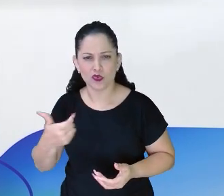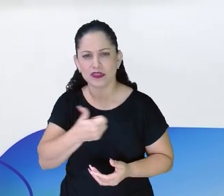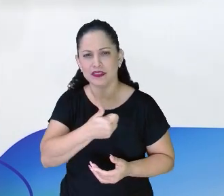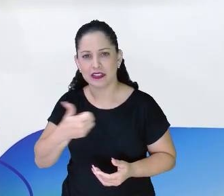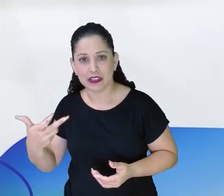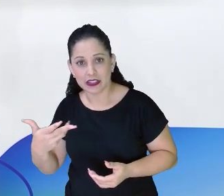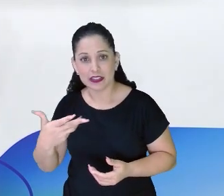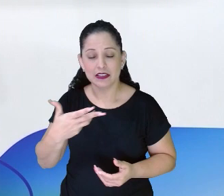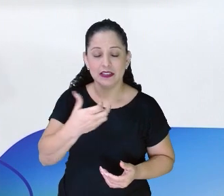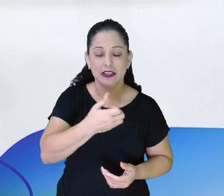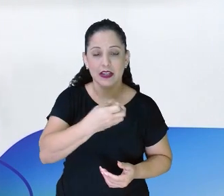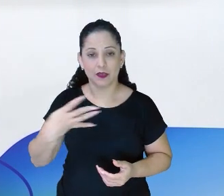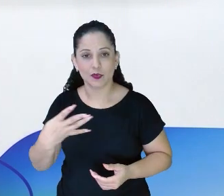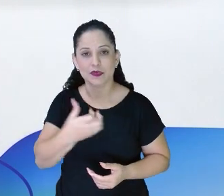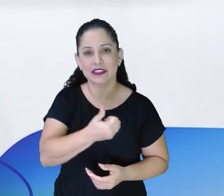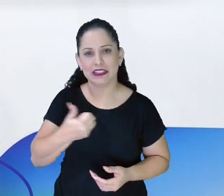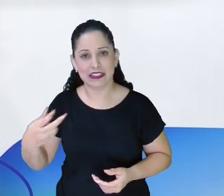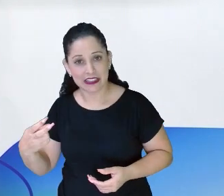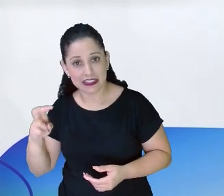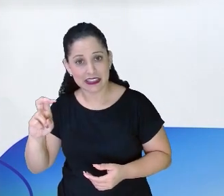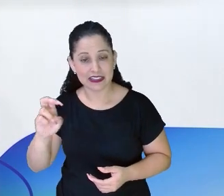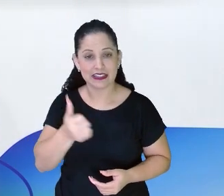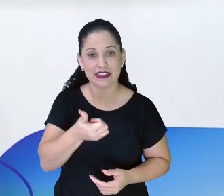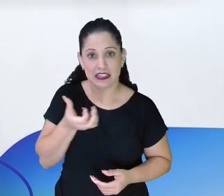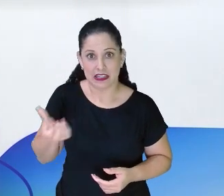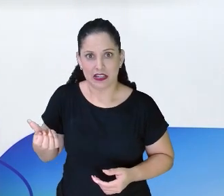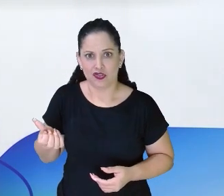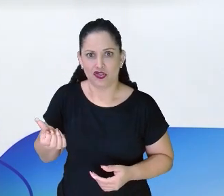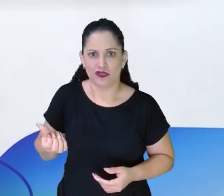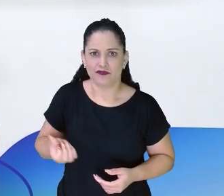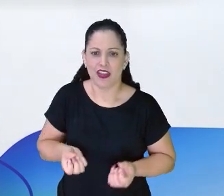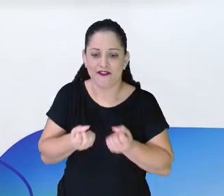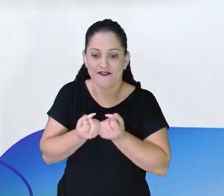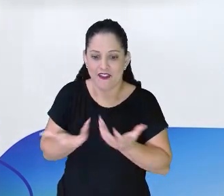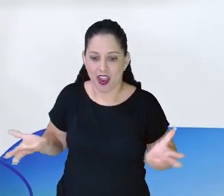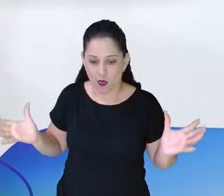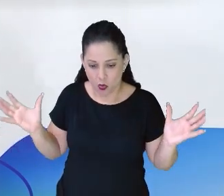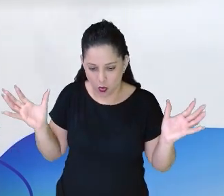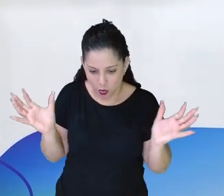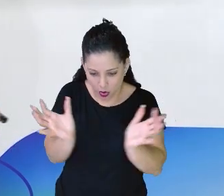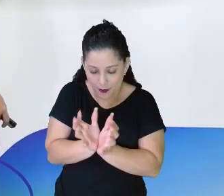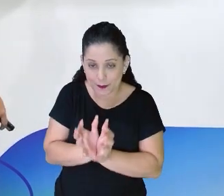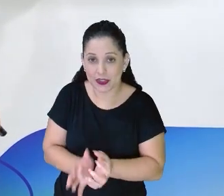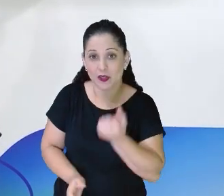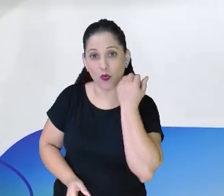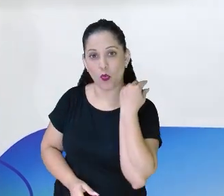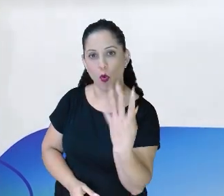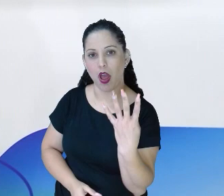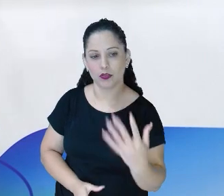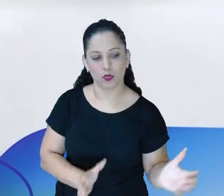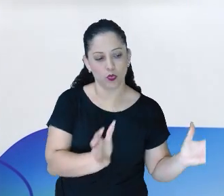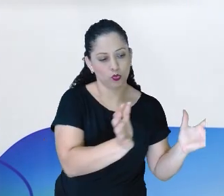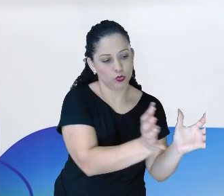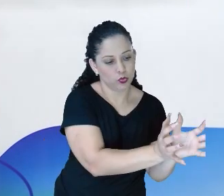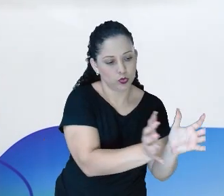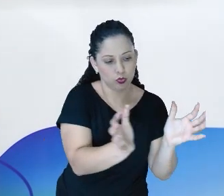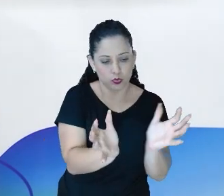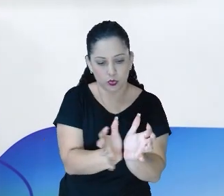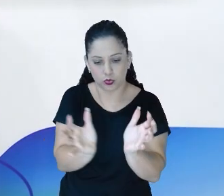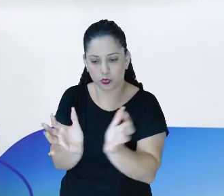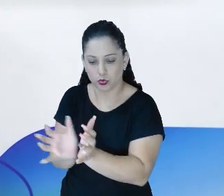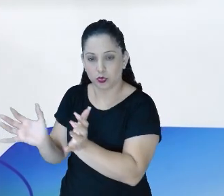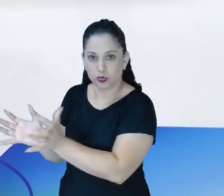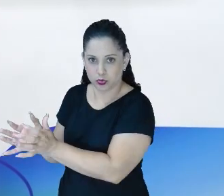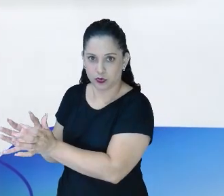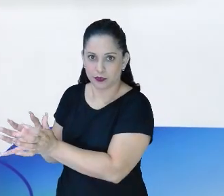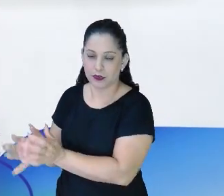13, 14, 15, 16 maçãs. Eu tenho 4 cestas e vou dividir